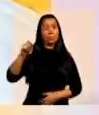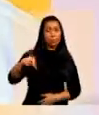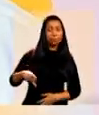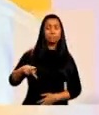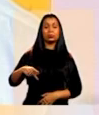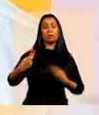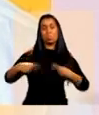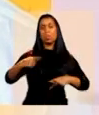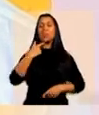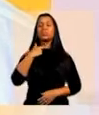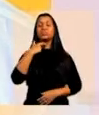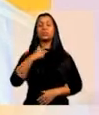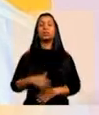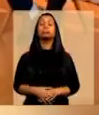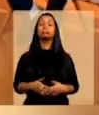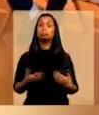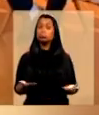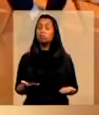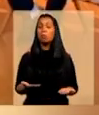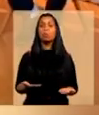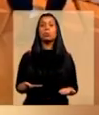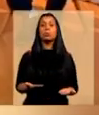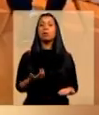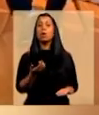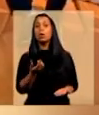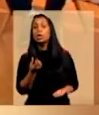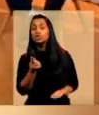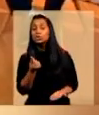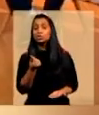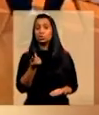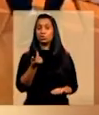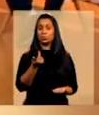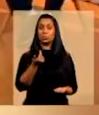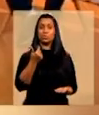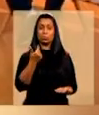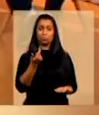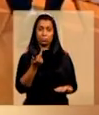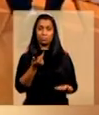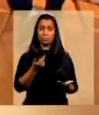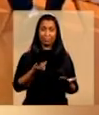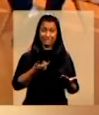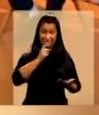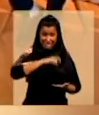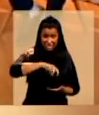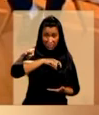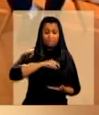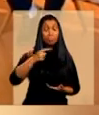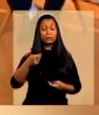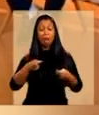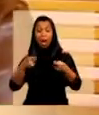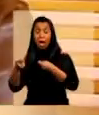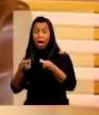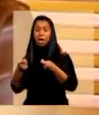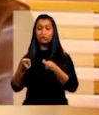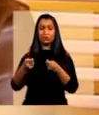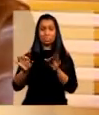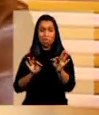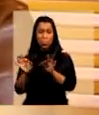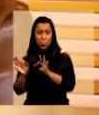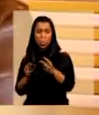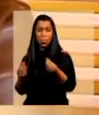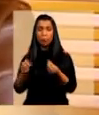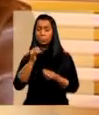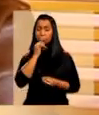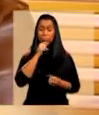me aposentar por conta própria. Até porque não é o quanto você ganha, e sim como você administra. Né? Hoje em dia as pessoas